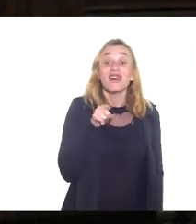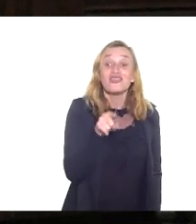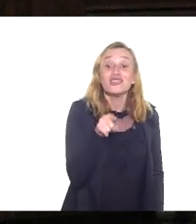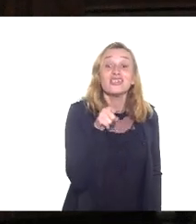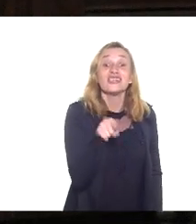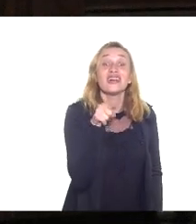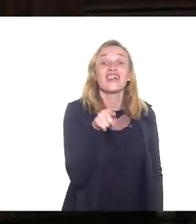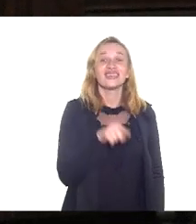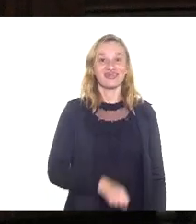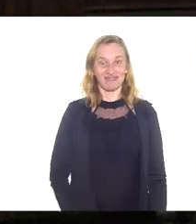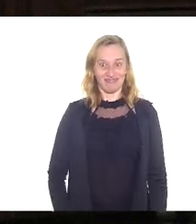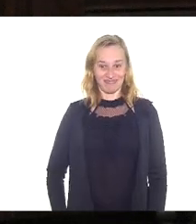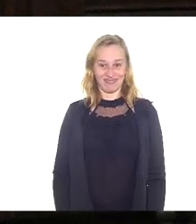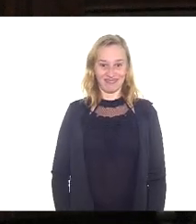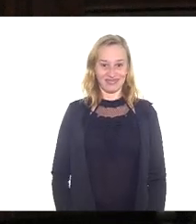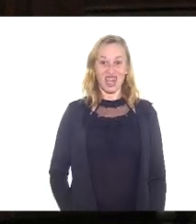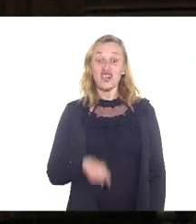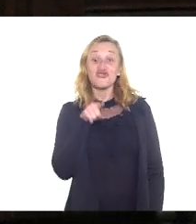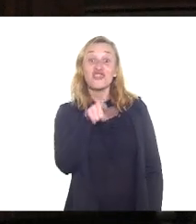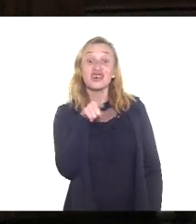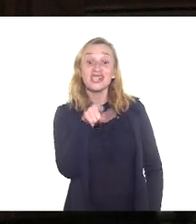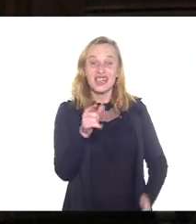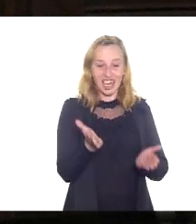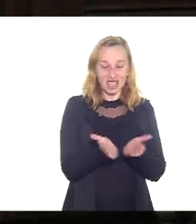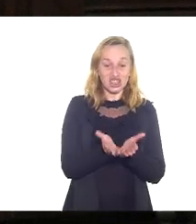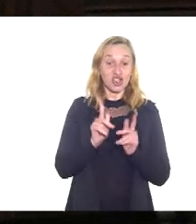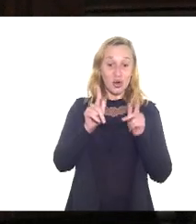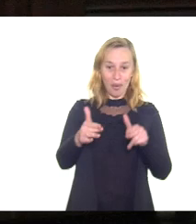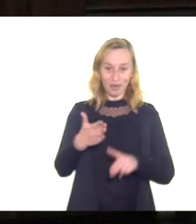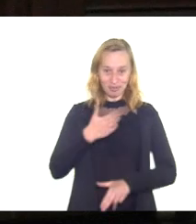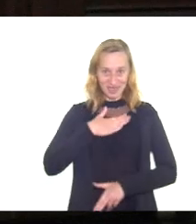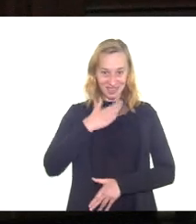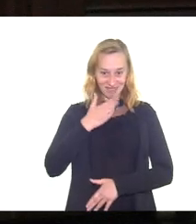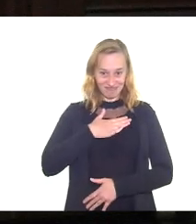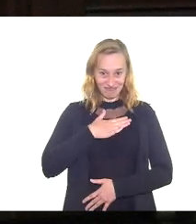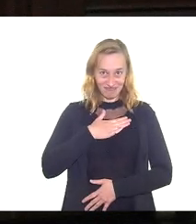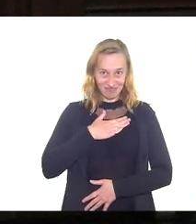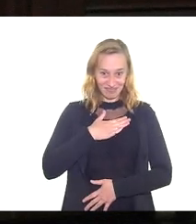você, que é cristão como eu.